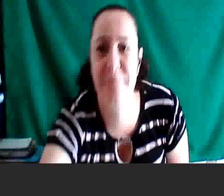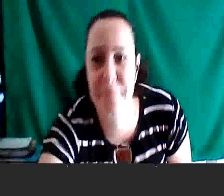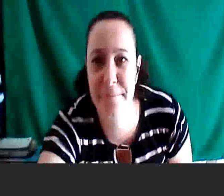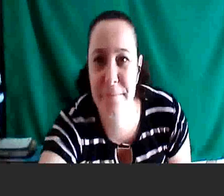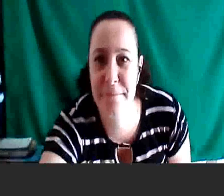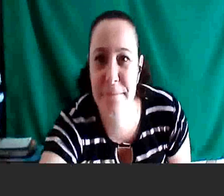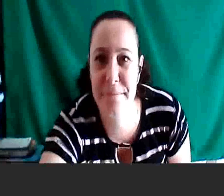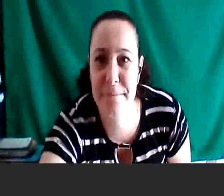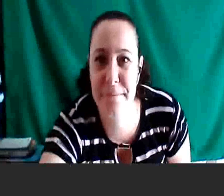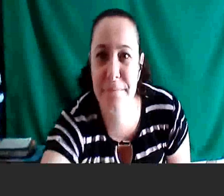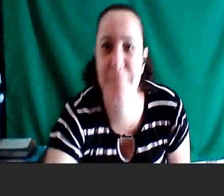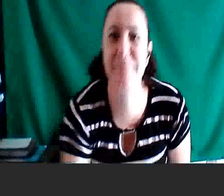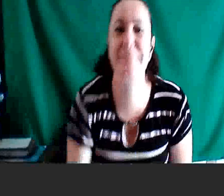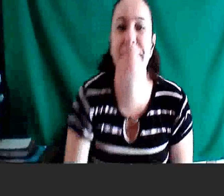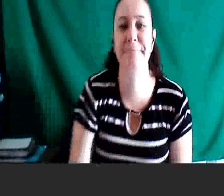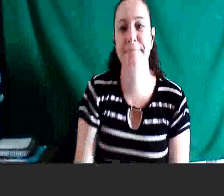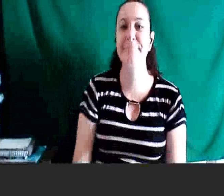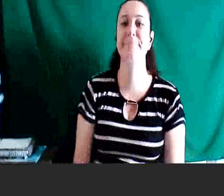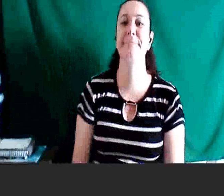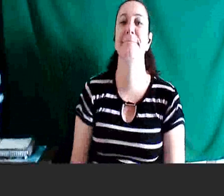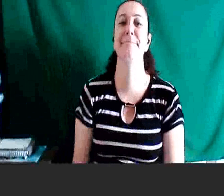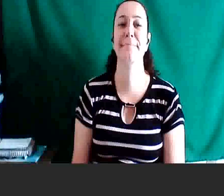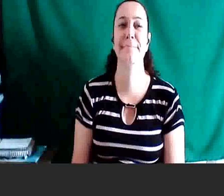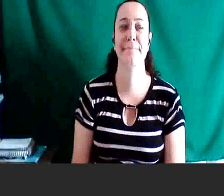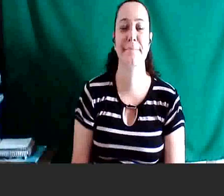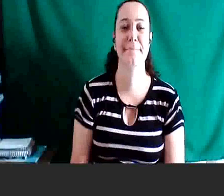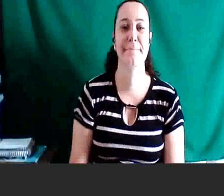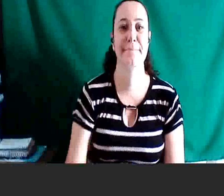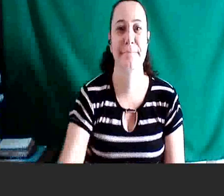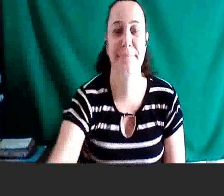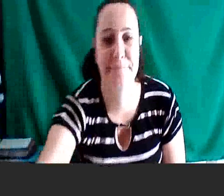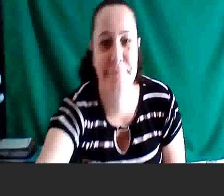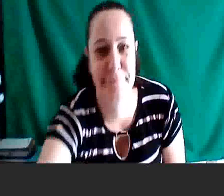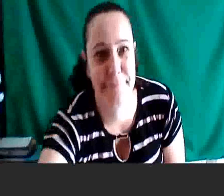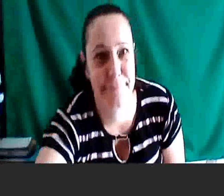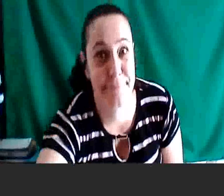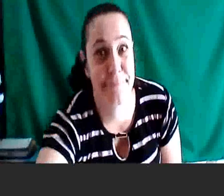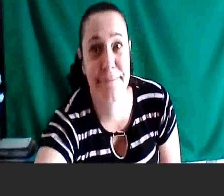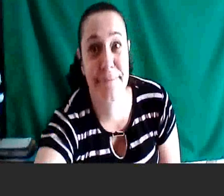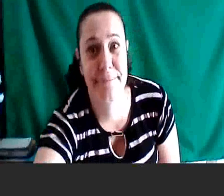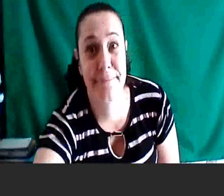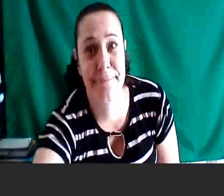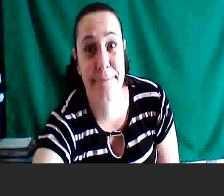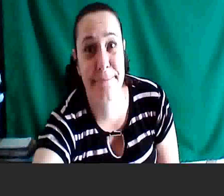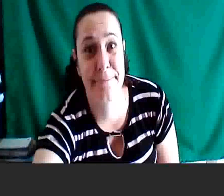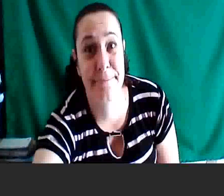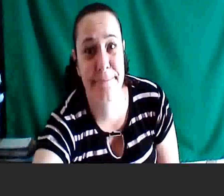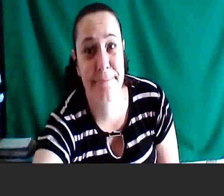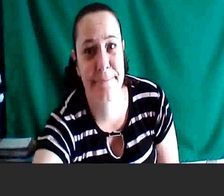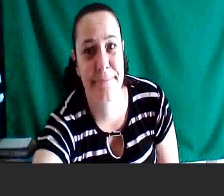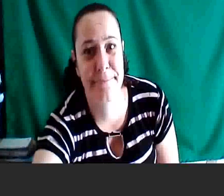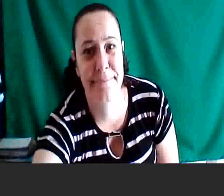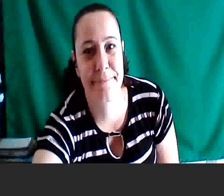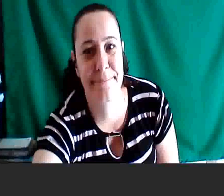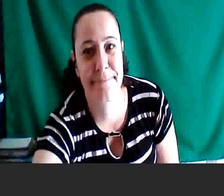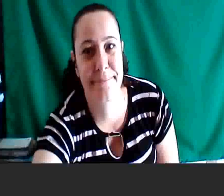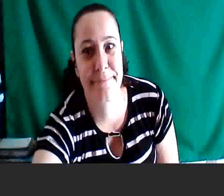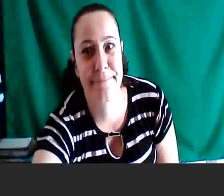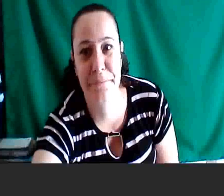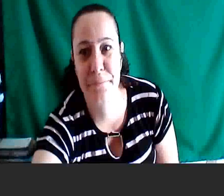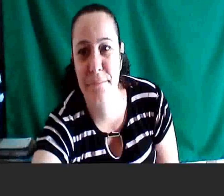projeto de segurança aberto de aplicações web. Projeto de segurança aberto de